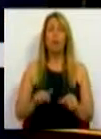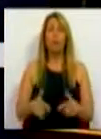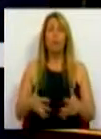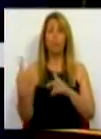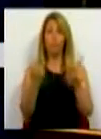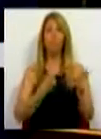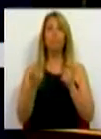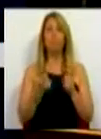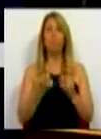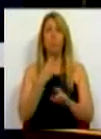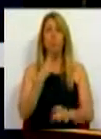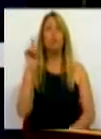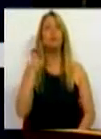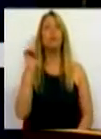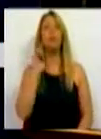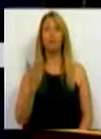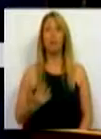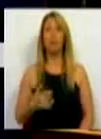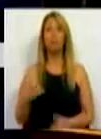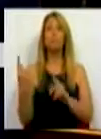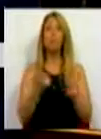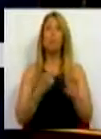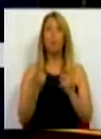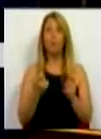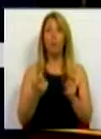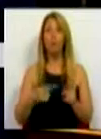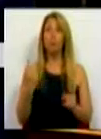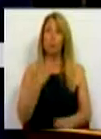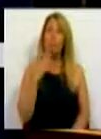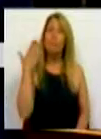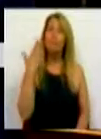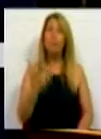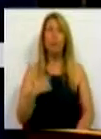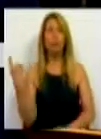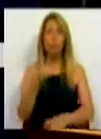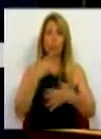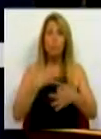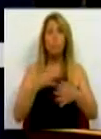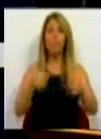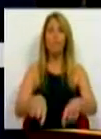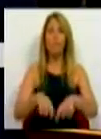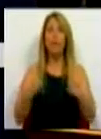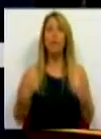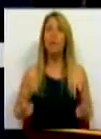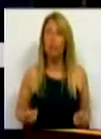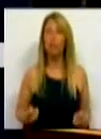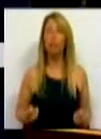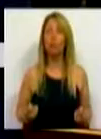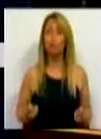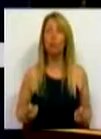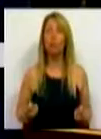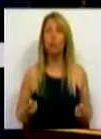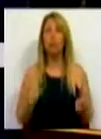é um debate muito importante e um debate para o qual nós pedimos a todos os partidos que carreguem os